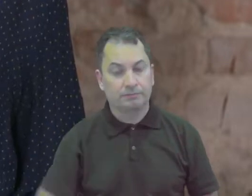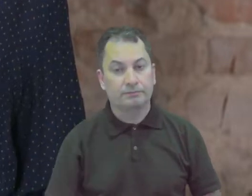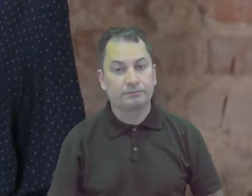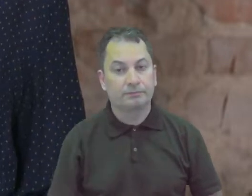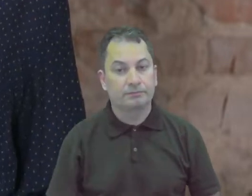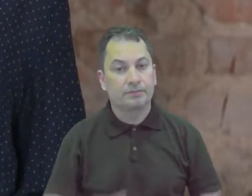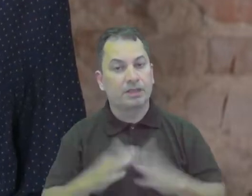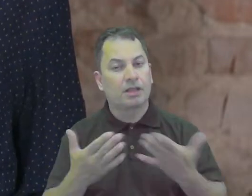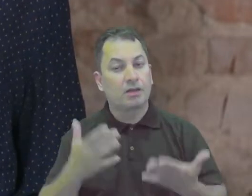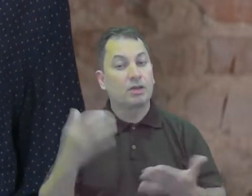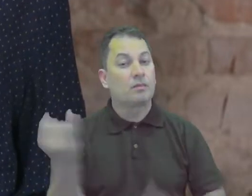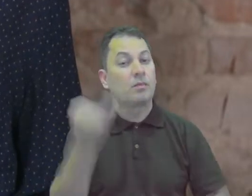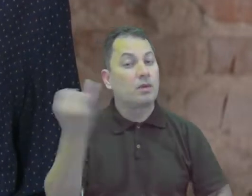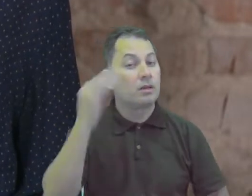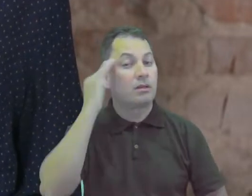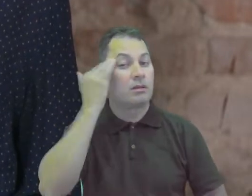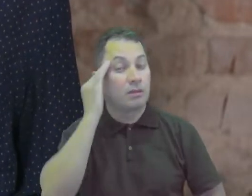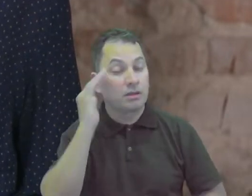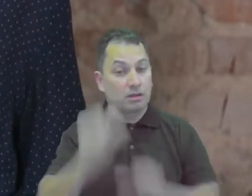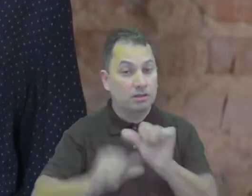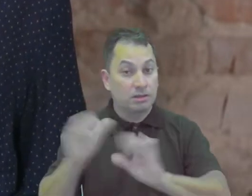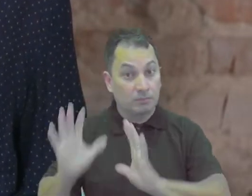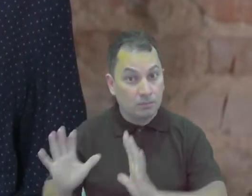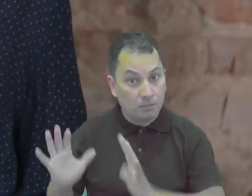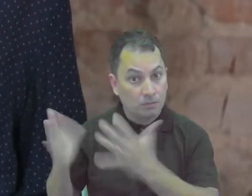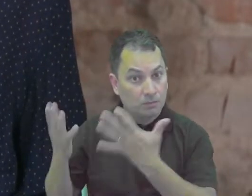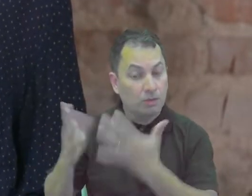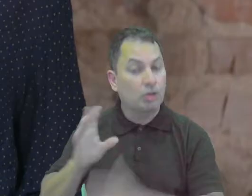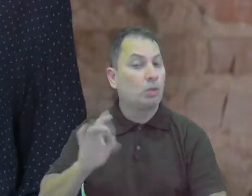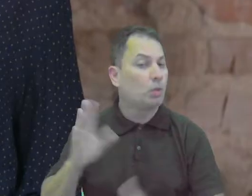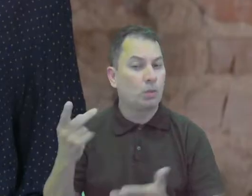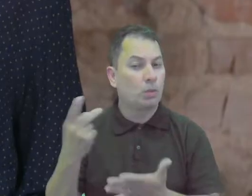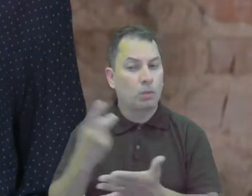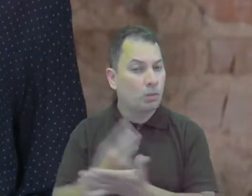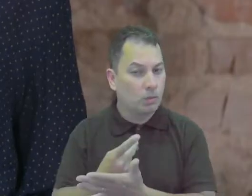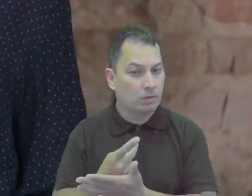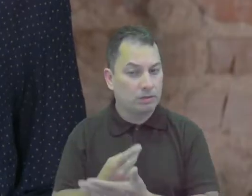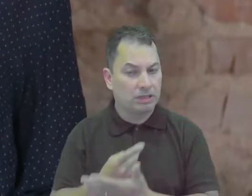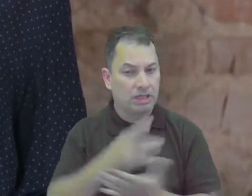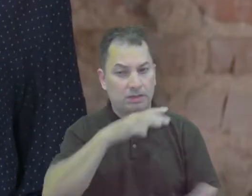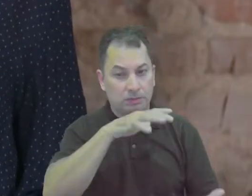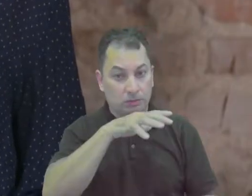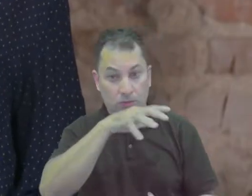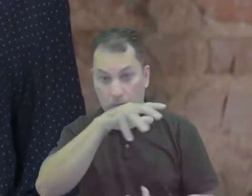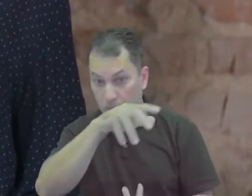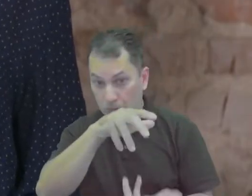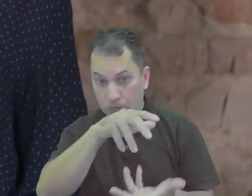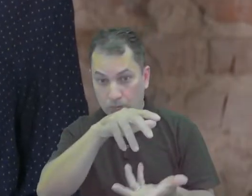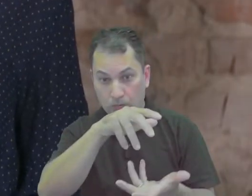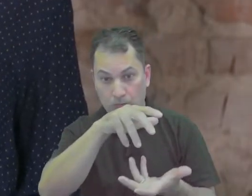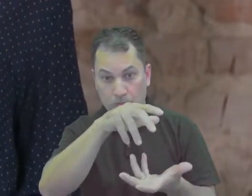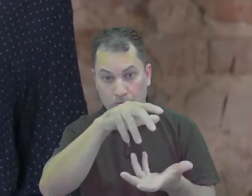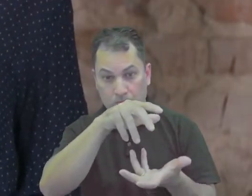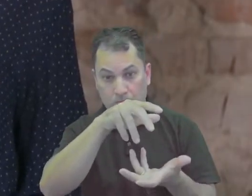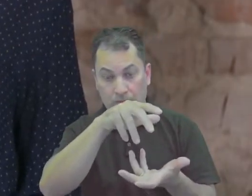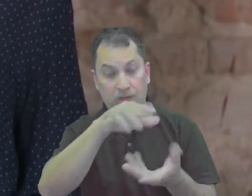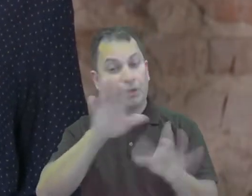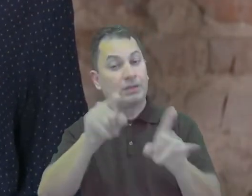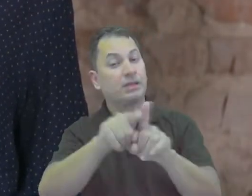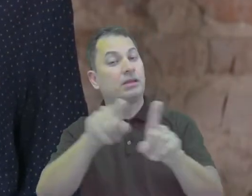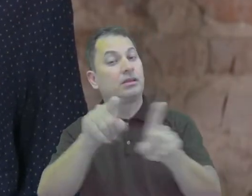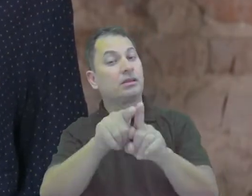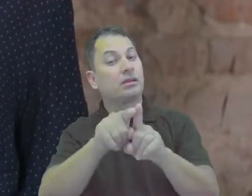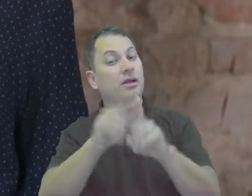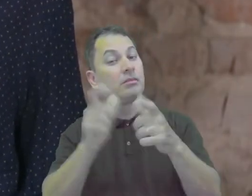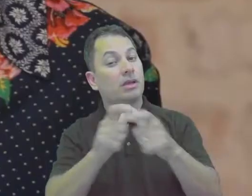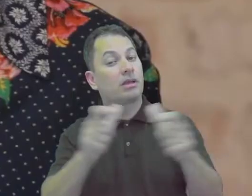entenda que essas mudanças climáticas elas acontecem de maneira global e que a maioria dos